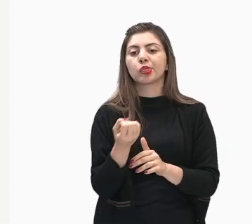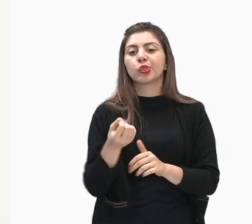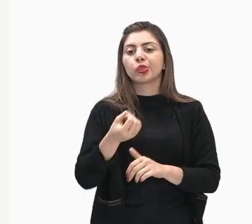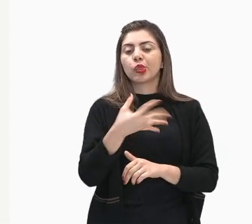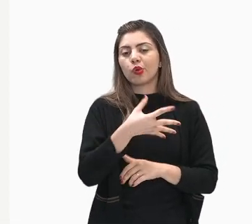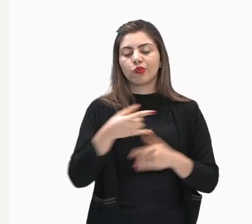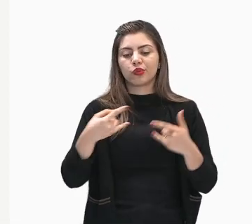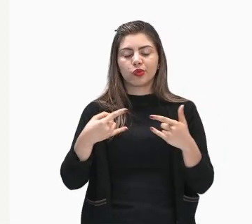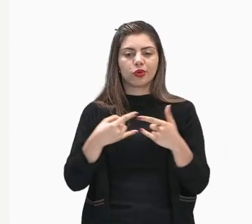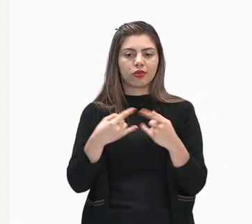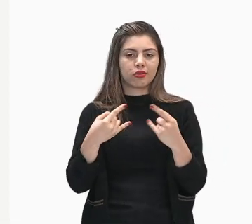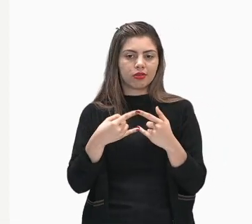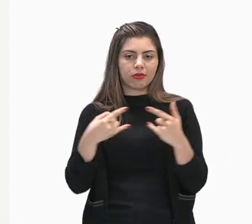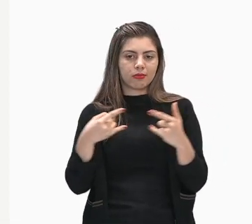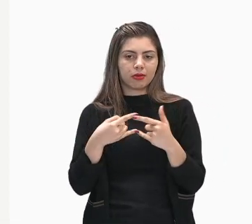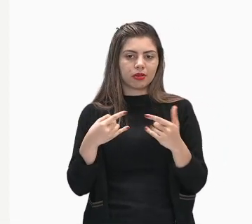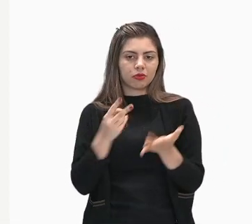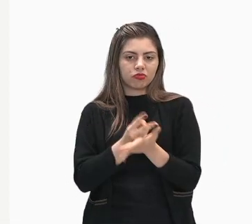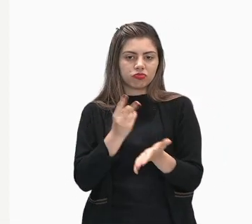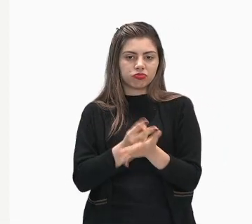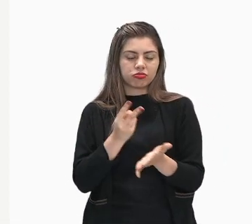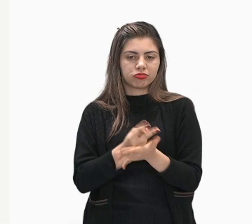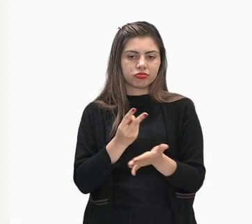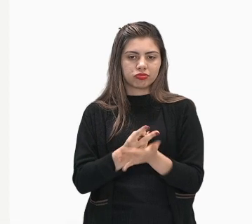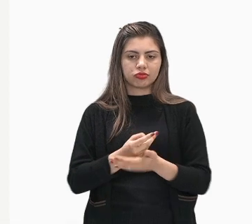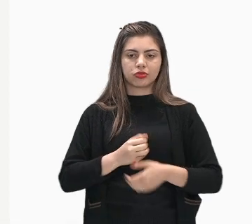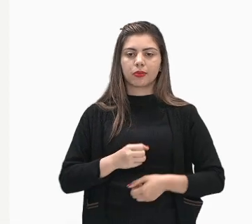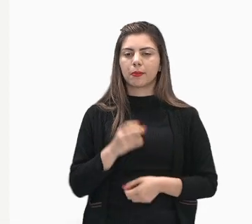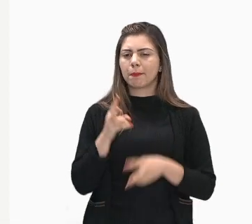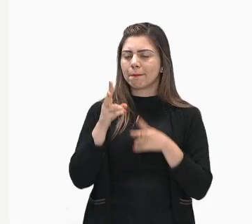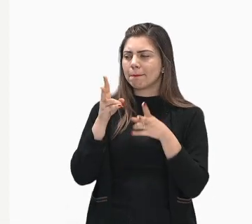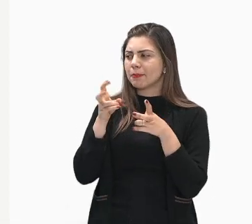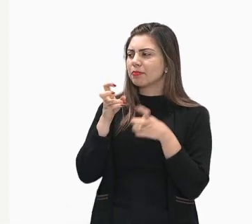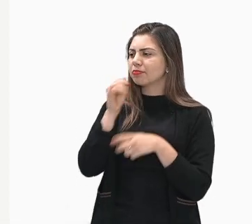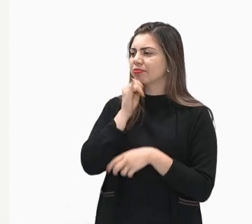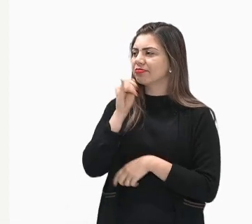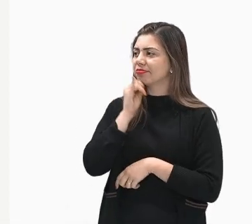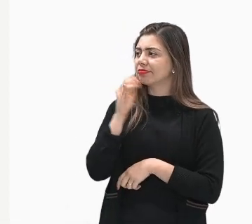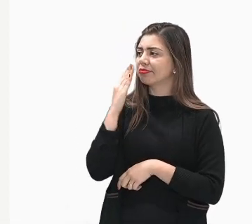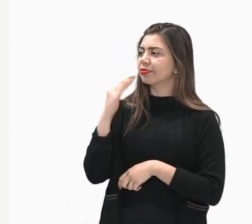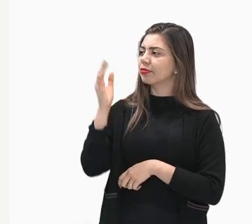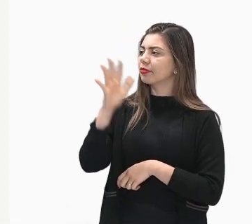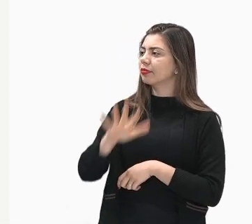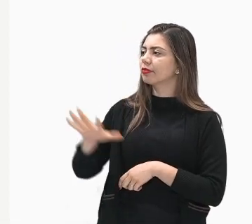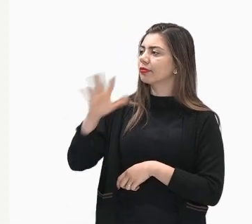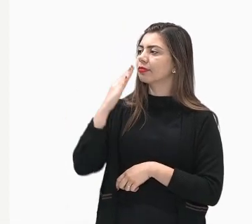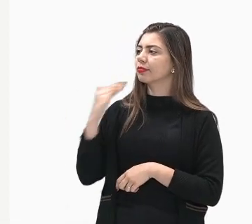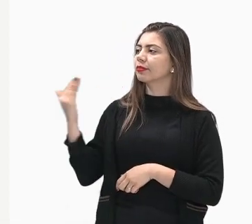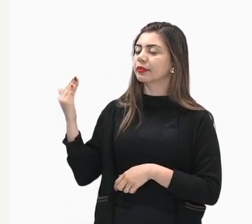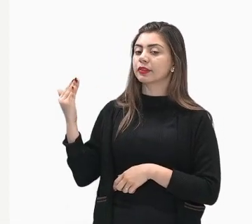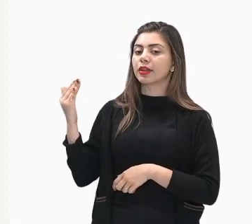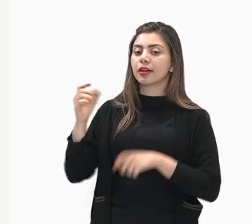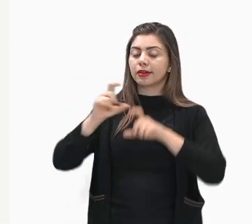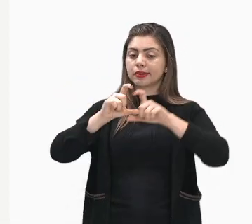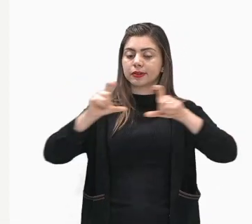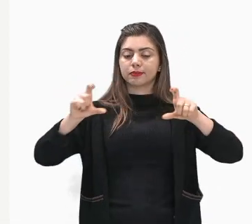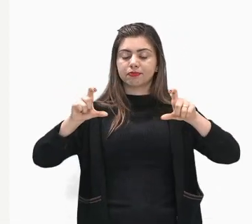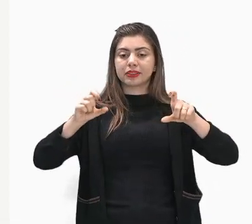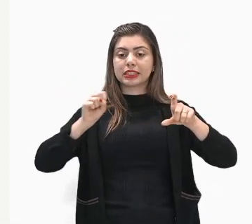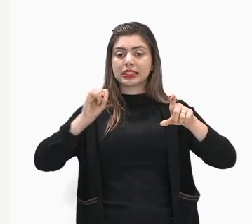continuará sendo um dipolo magnético. Então, olha aqui na figura, né, pessoal? Eu tenho aqui o ímã original. Se eu quebrar ele no